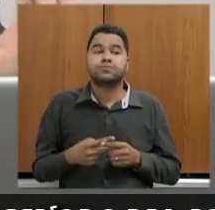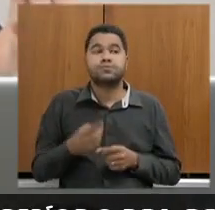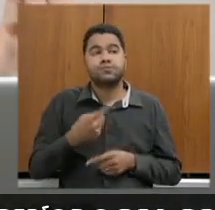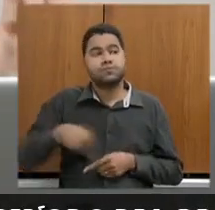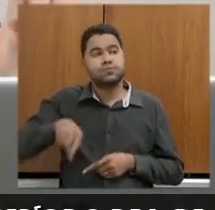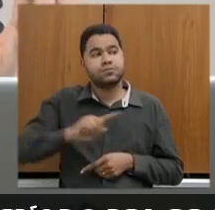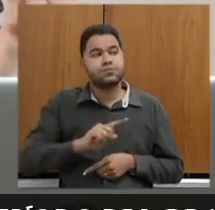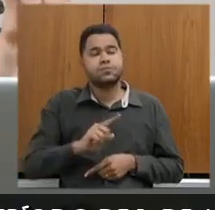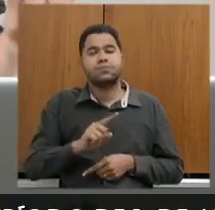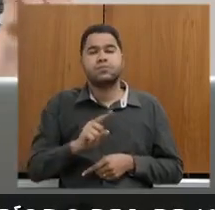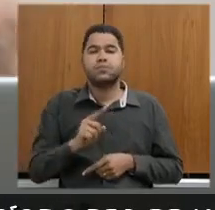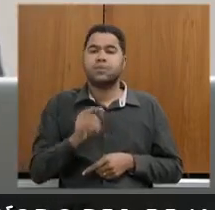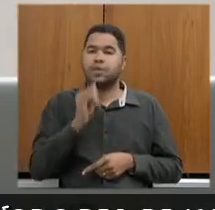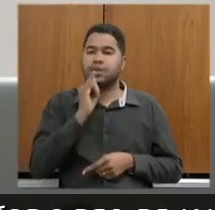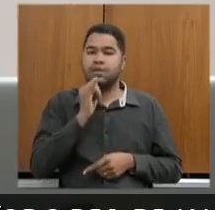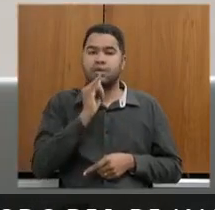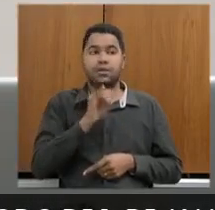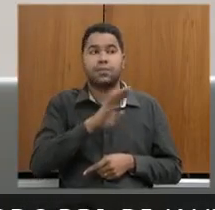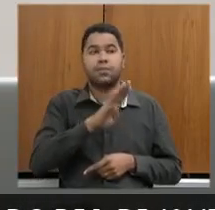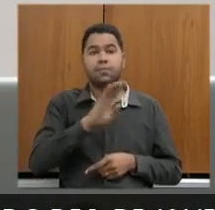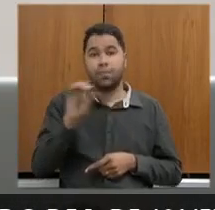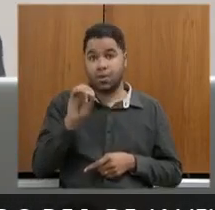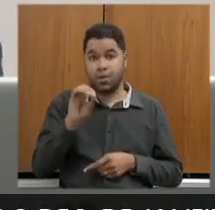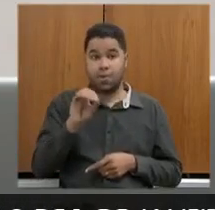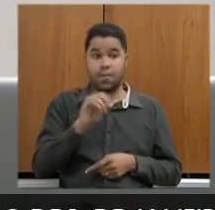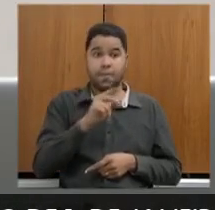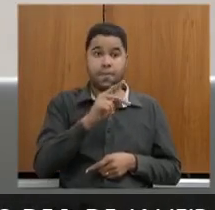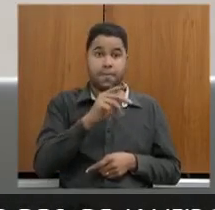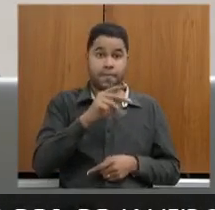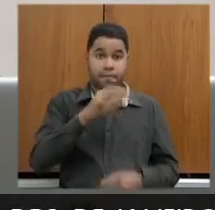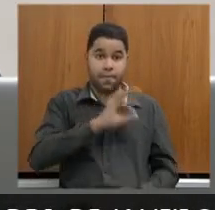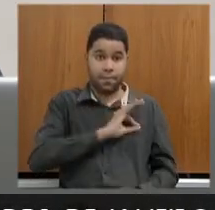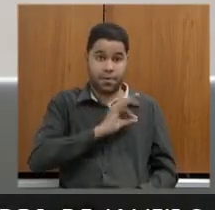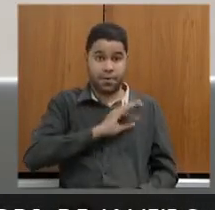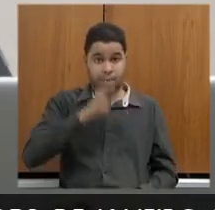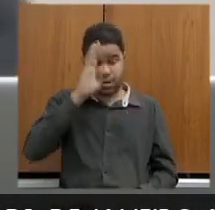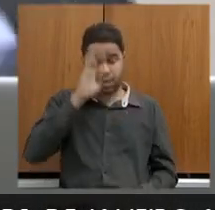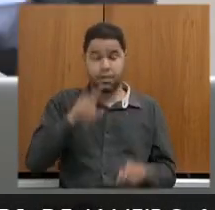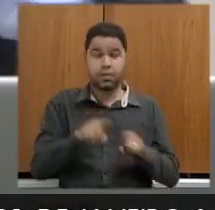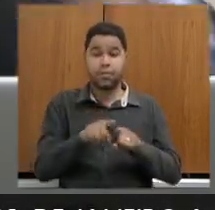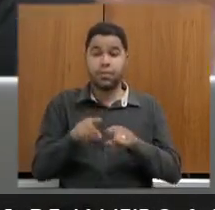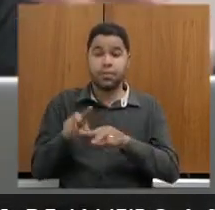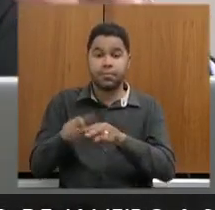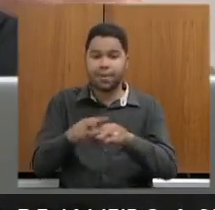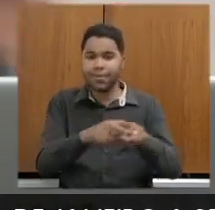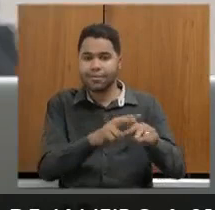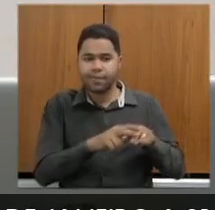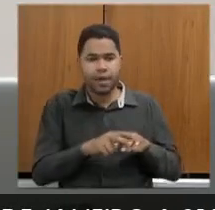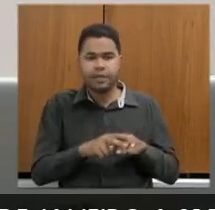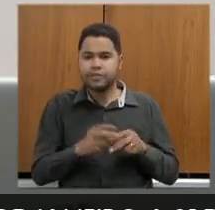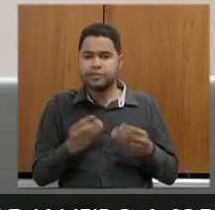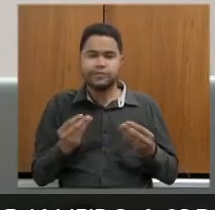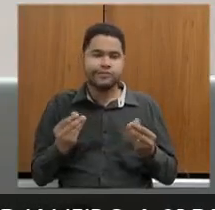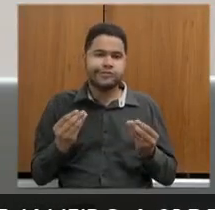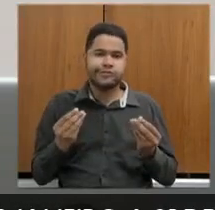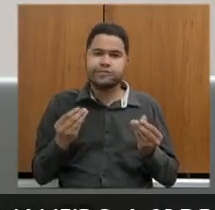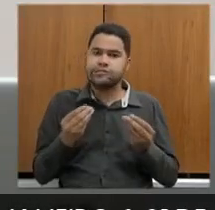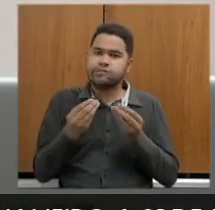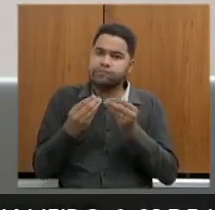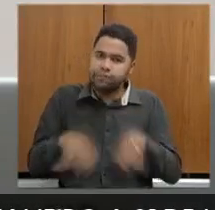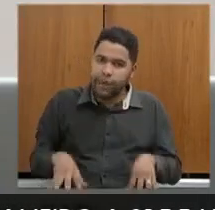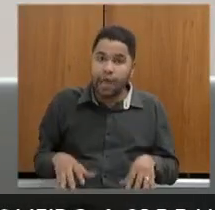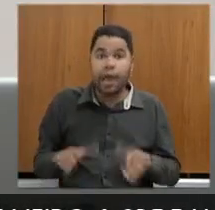nós teremos ali entregas de ocorrência da PM então recambiamento de preso da Polícia Civil prejudicava o estado estão